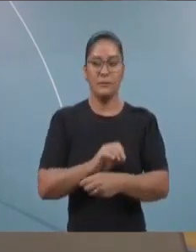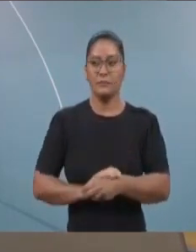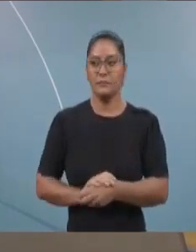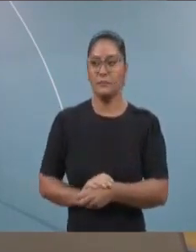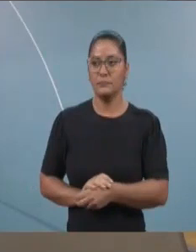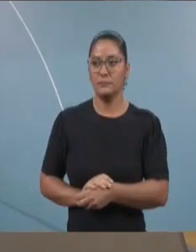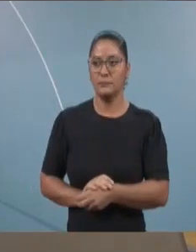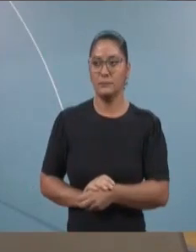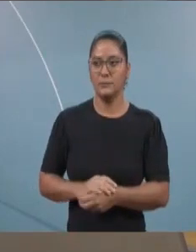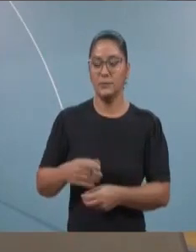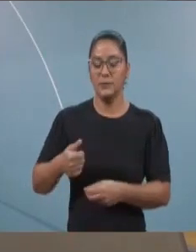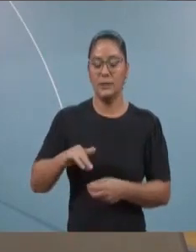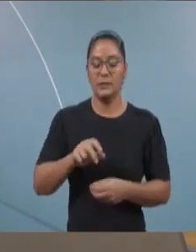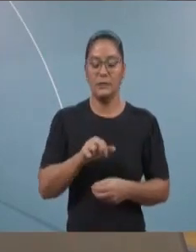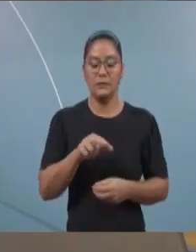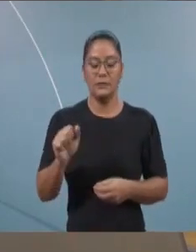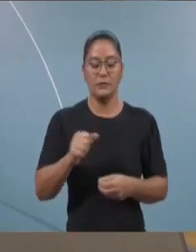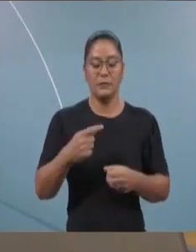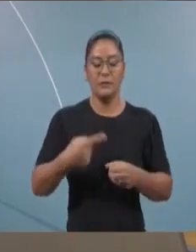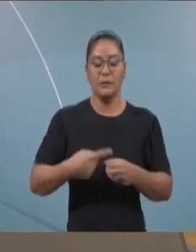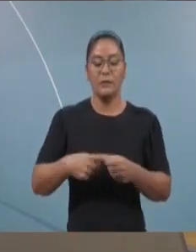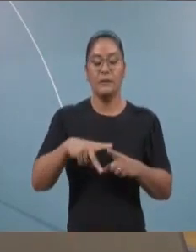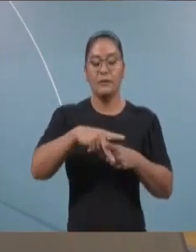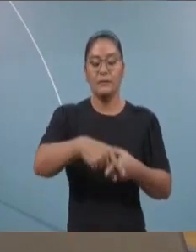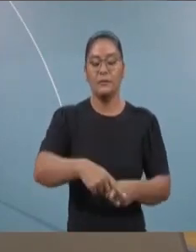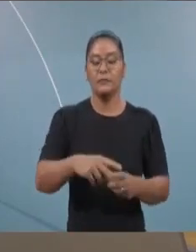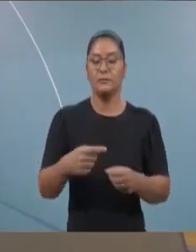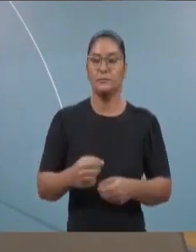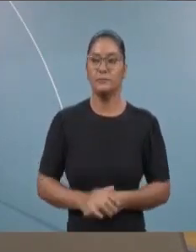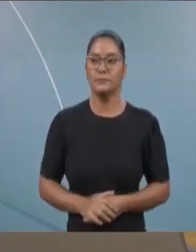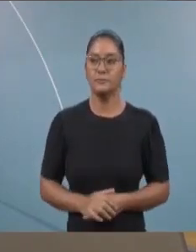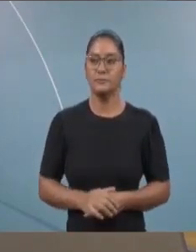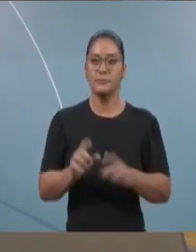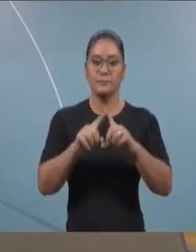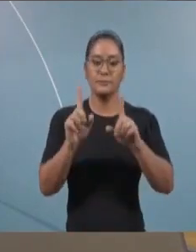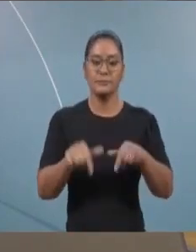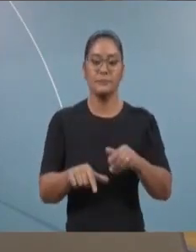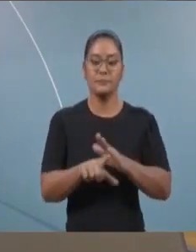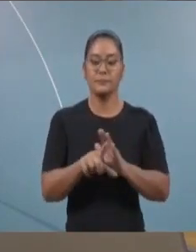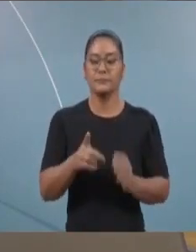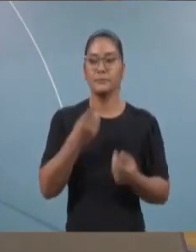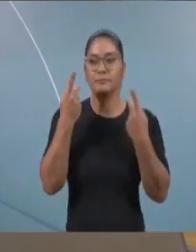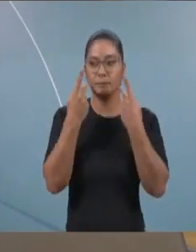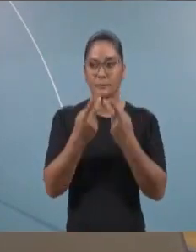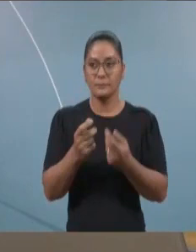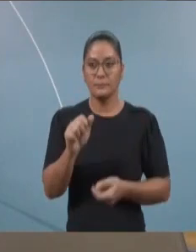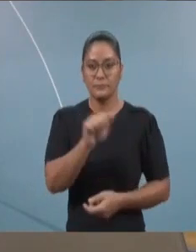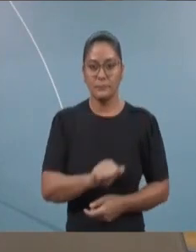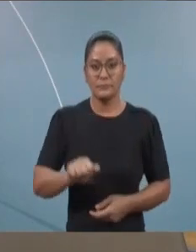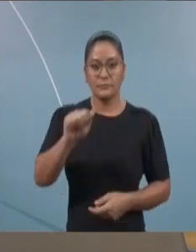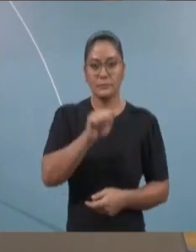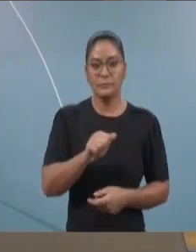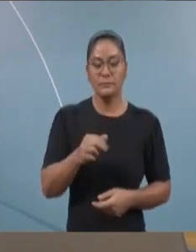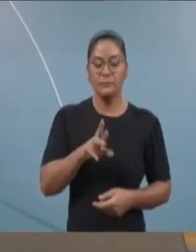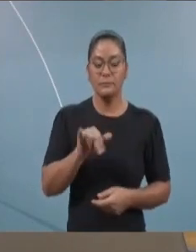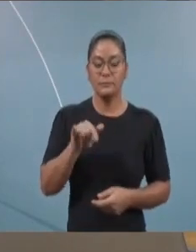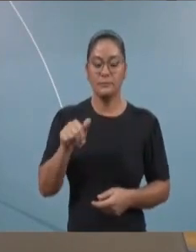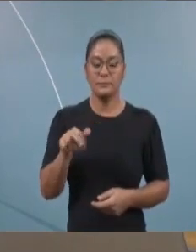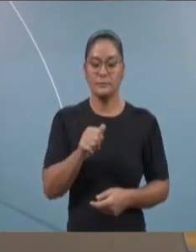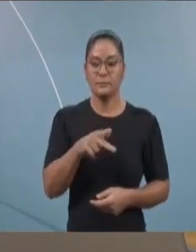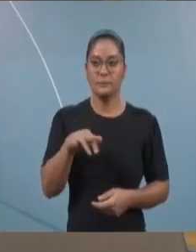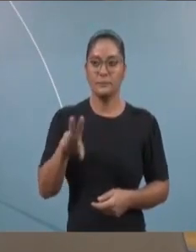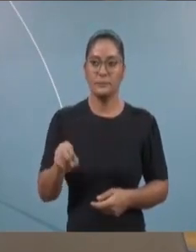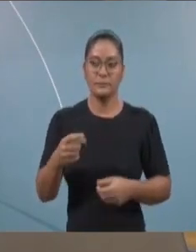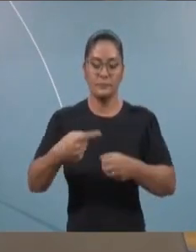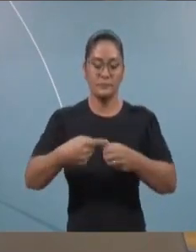rito de cima e o Distrito de arenan em São José de Mipibu projeto de lei do deputado Hermano Morais que cria associa são Riacho fechado no município de